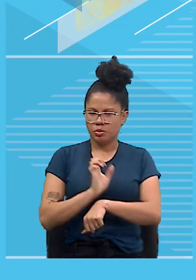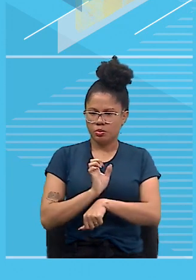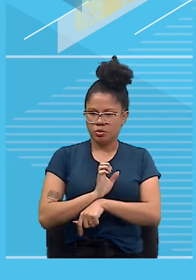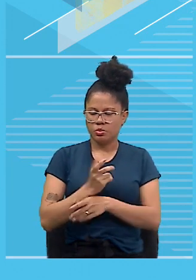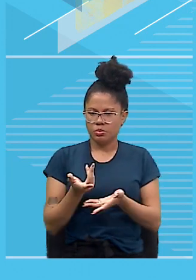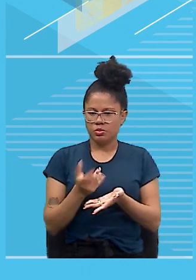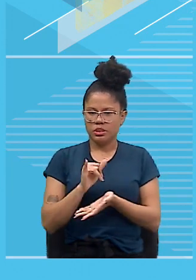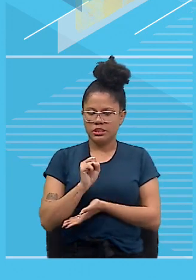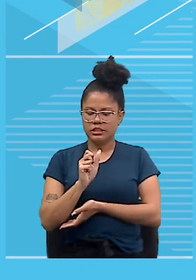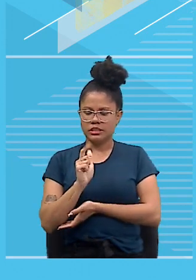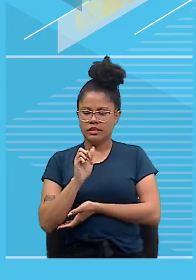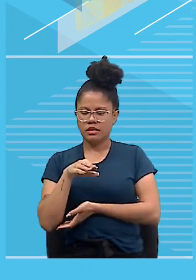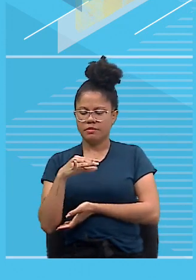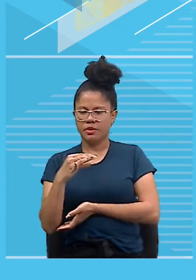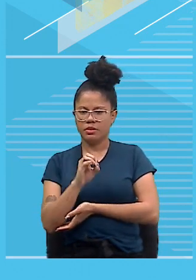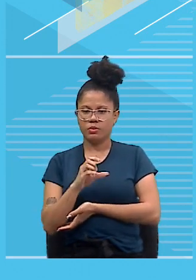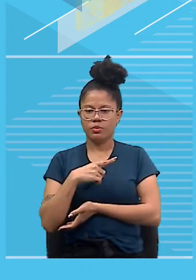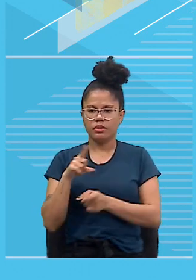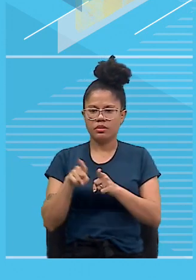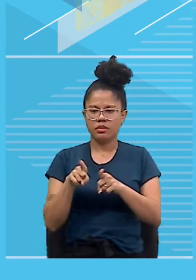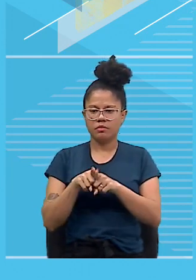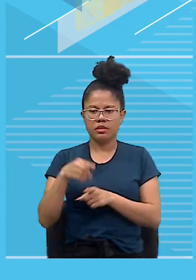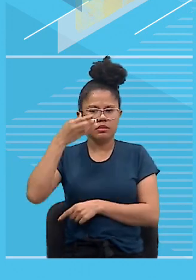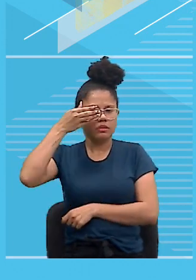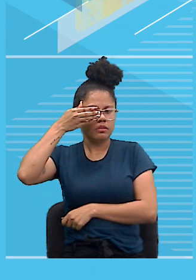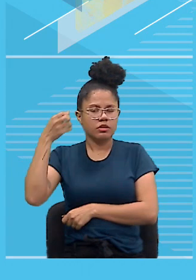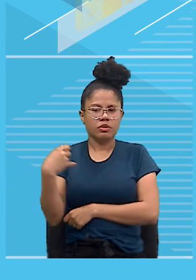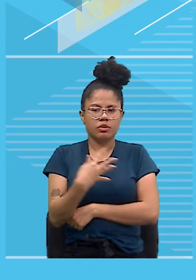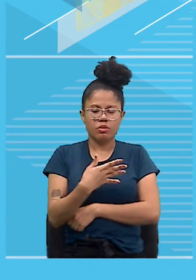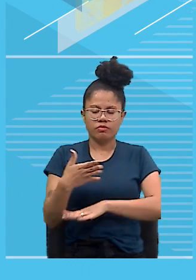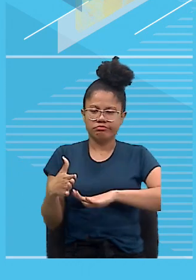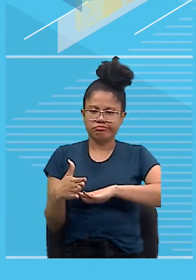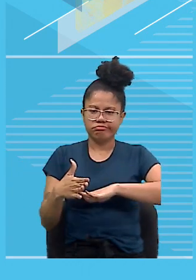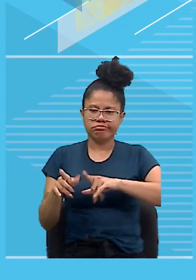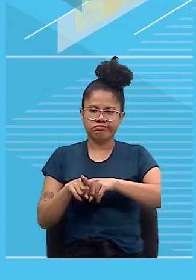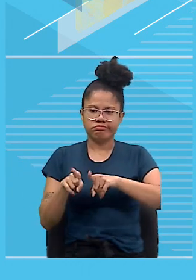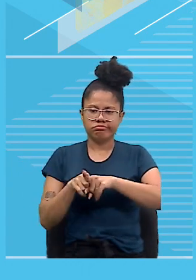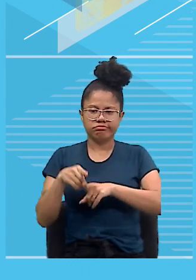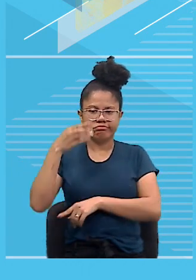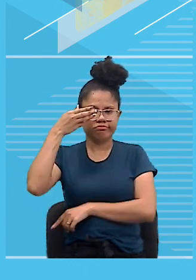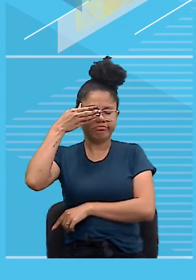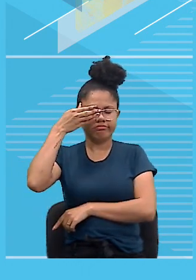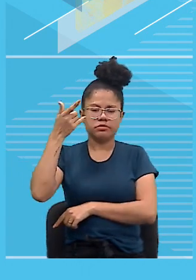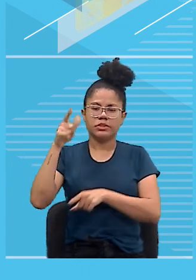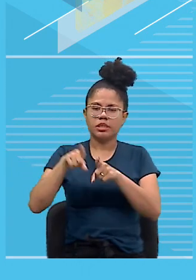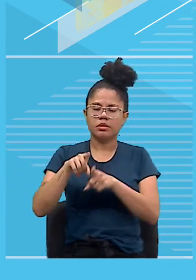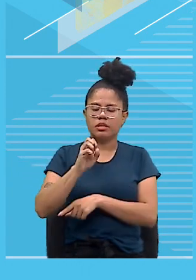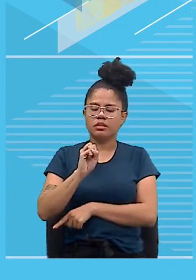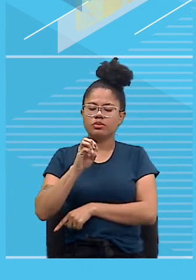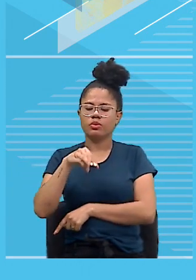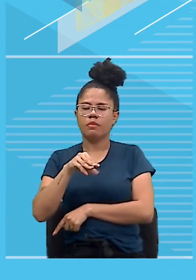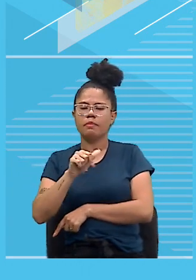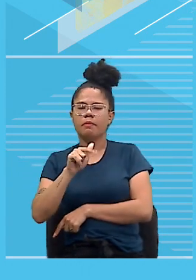galera aí é que nós vamos ter os chamados piratas contemporâneos também conhecido como piratas são Marianos